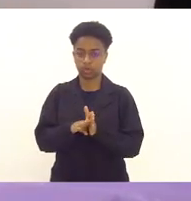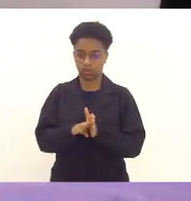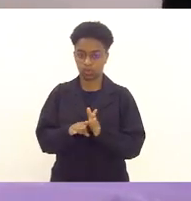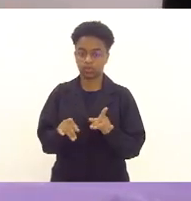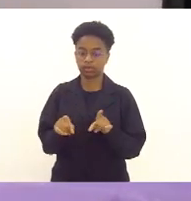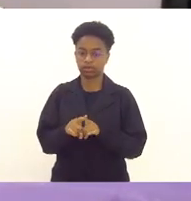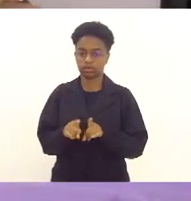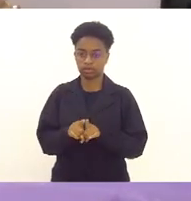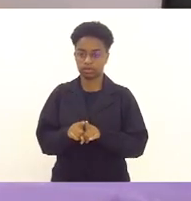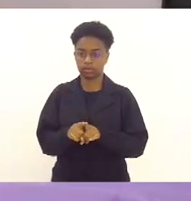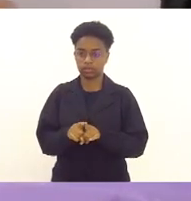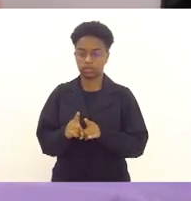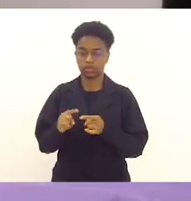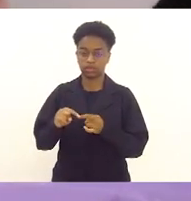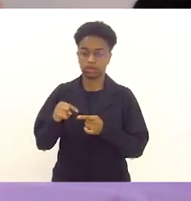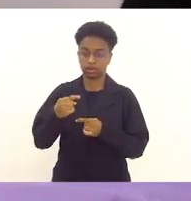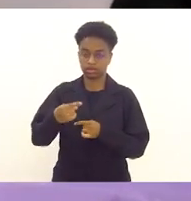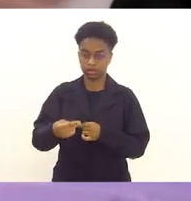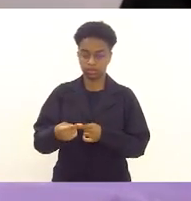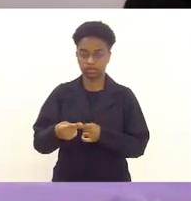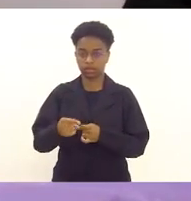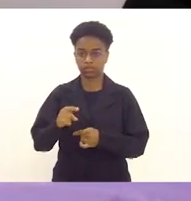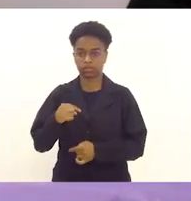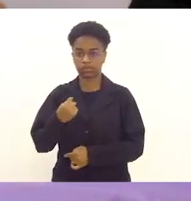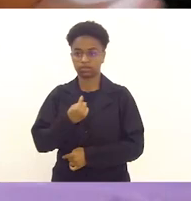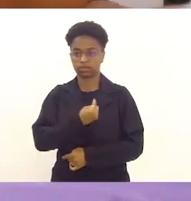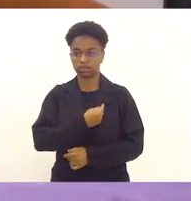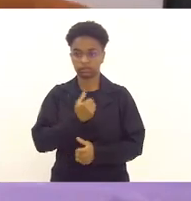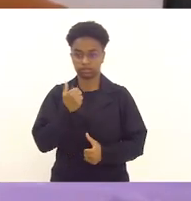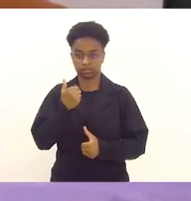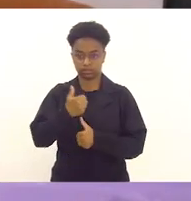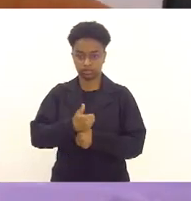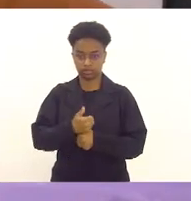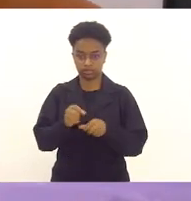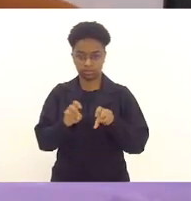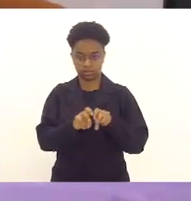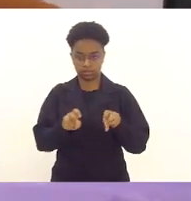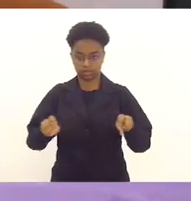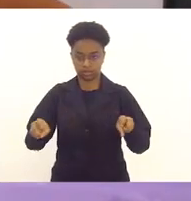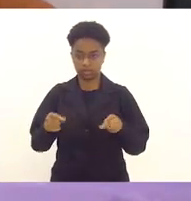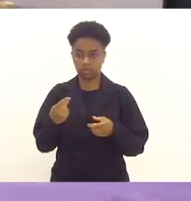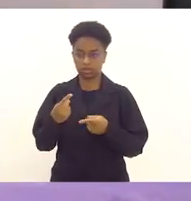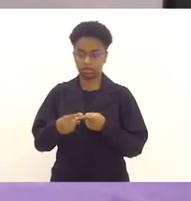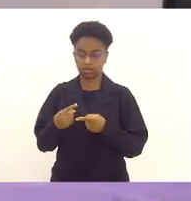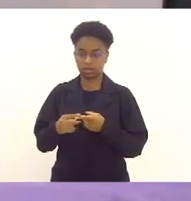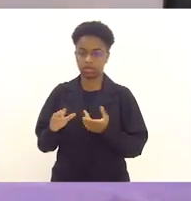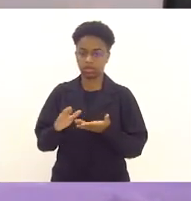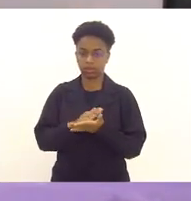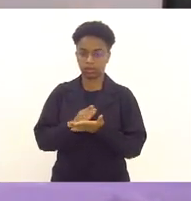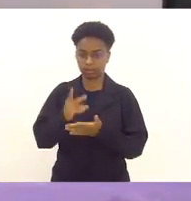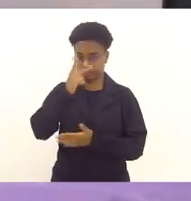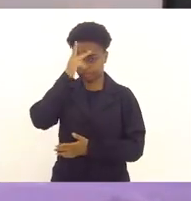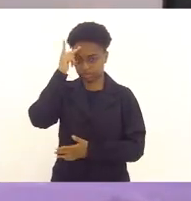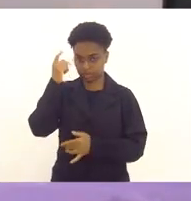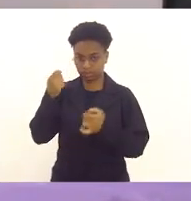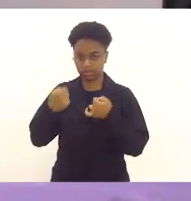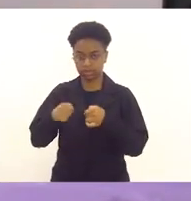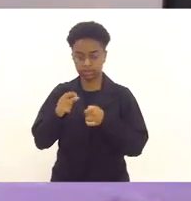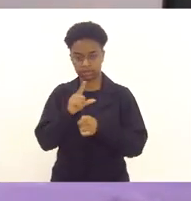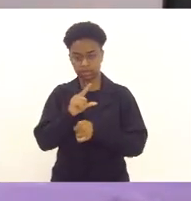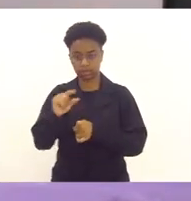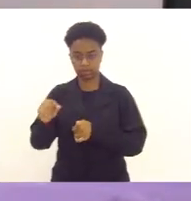aqui fazer daqui a pouquinho a substituição na mesa porque algumas pessoas vão precisar